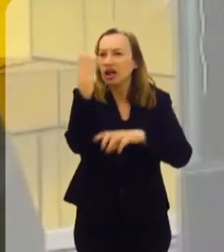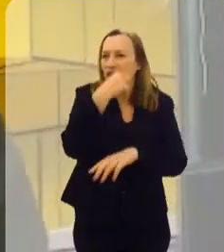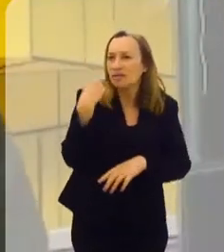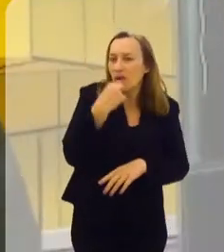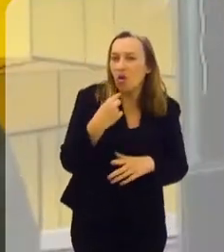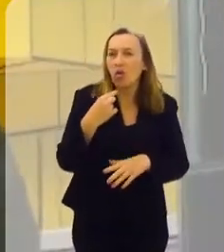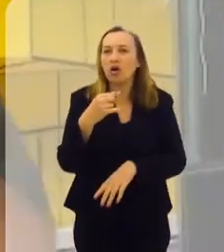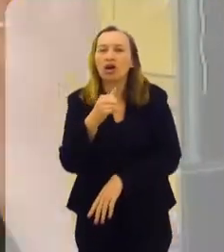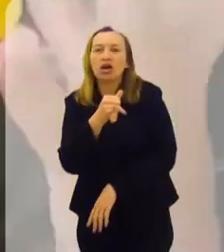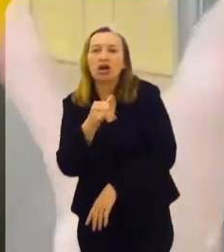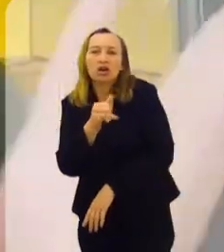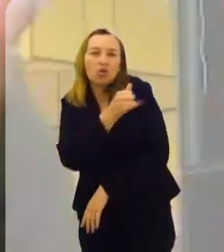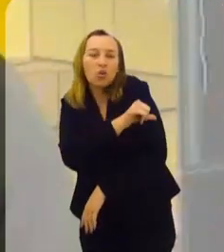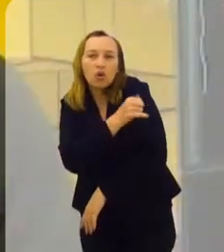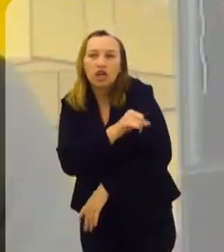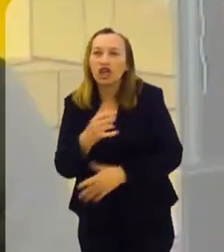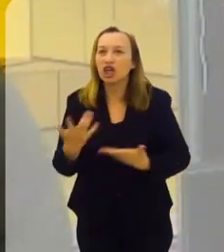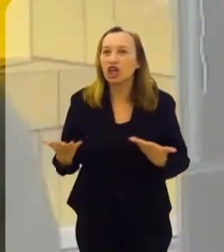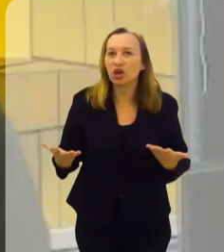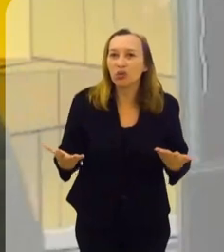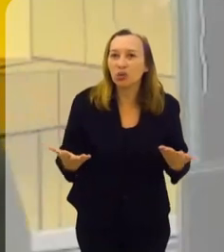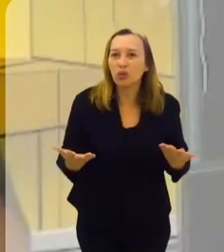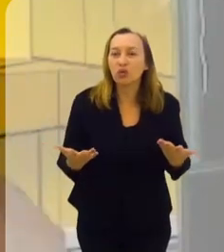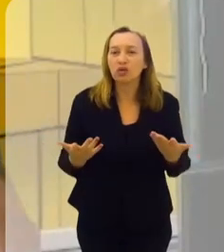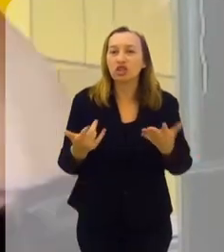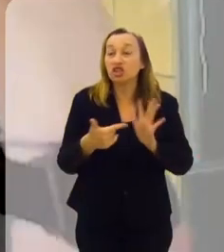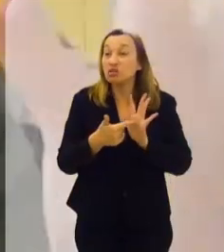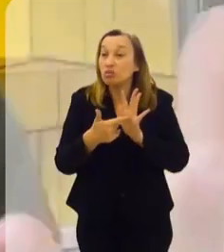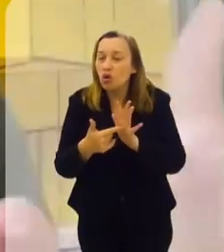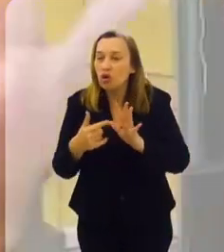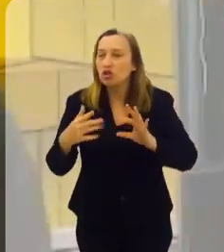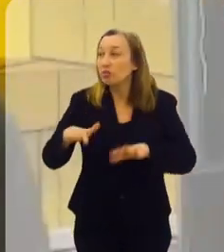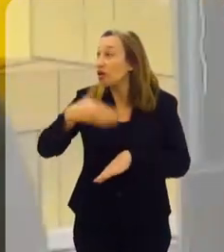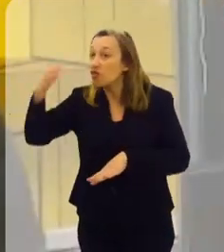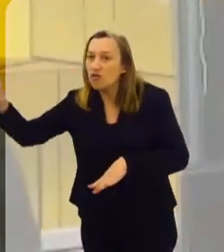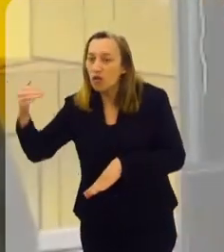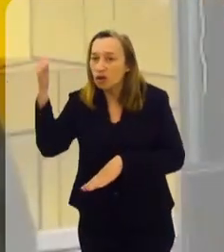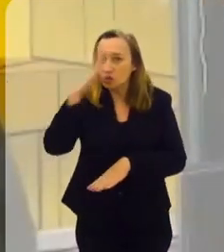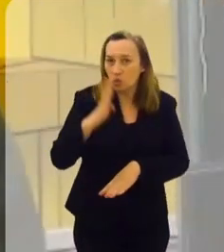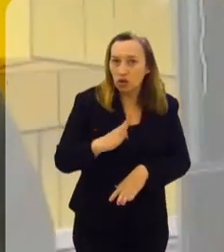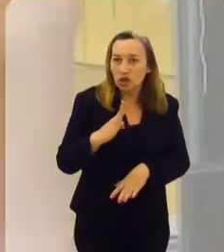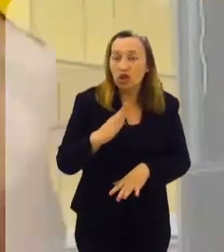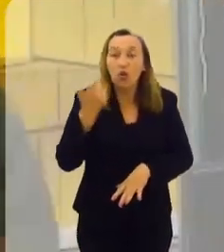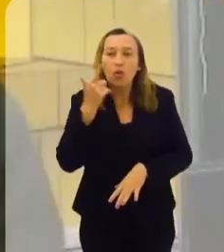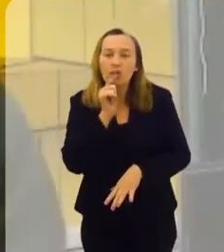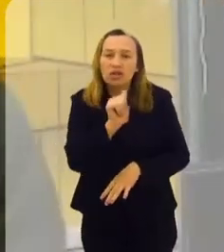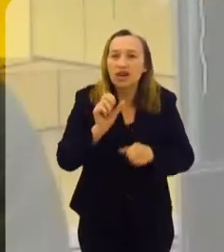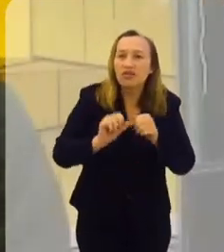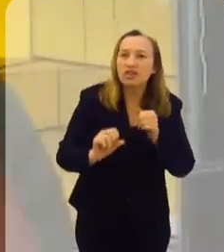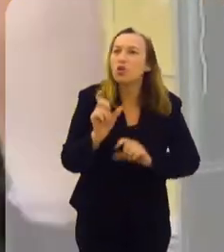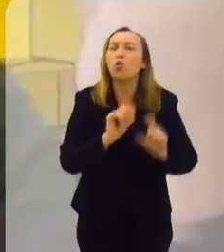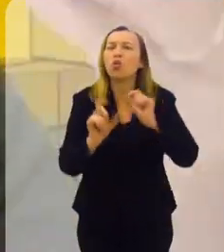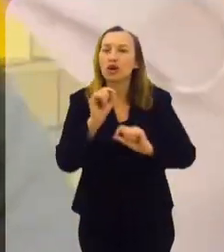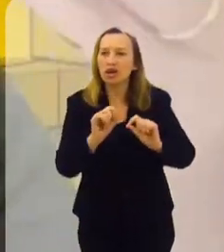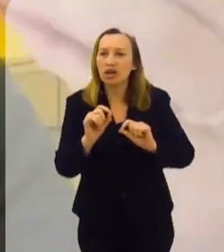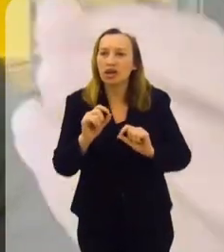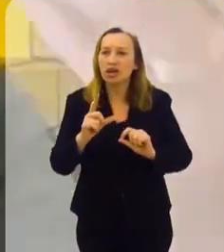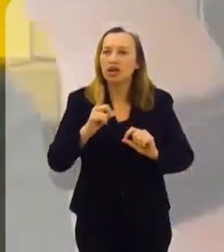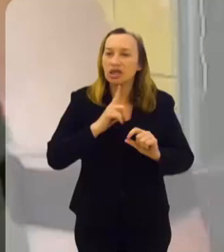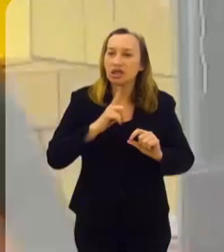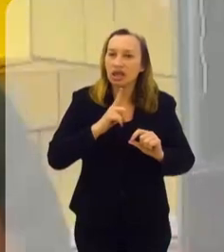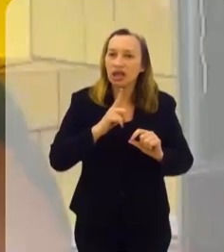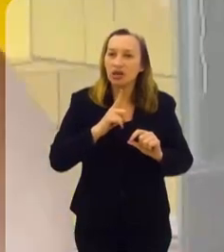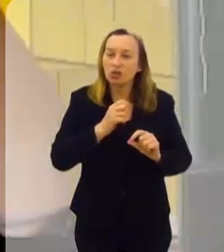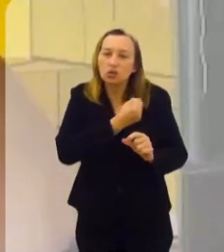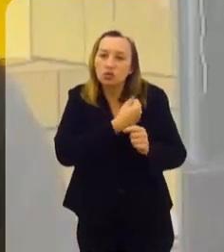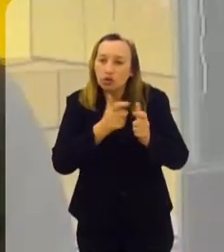o carioca way of life, né? Quando a gente leva isso para fora, a gente consegue fazer com que a gente tenha